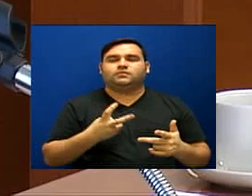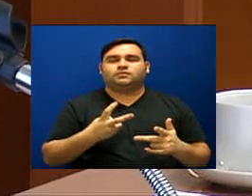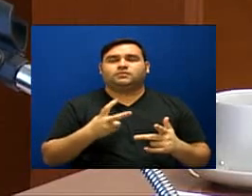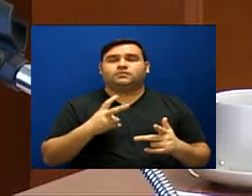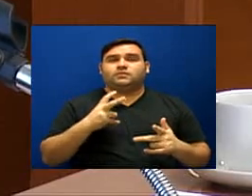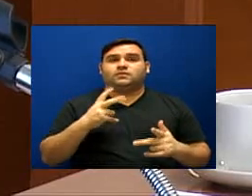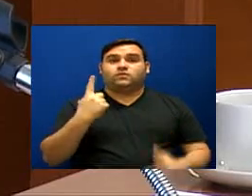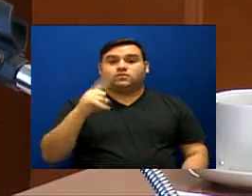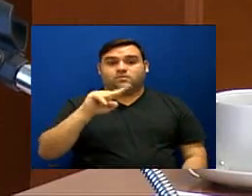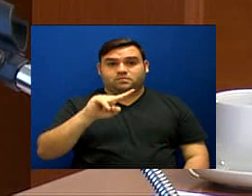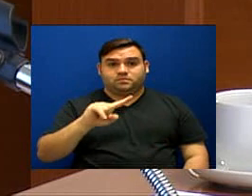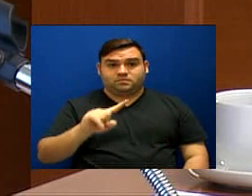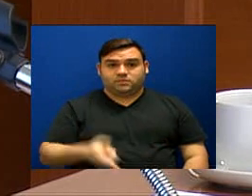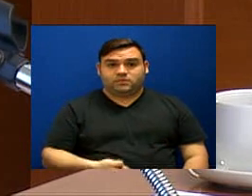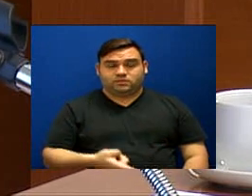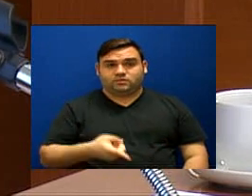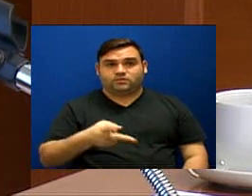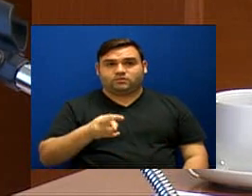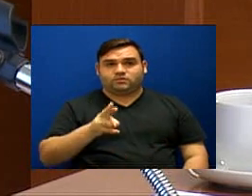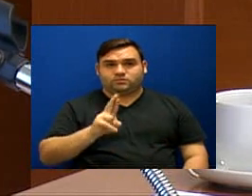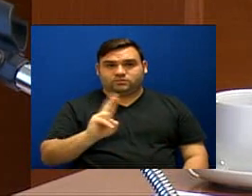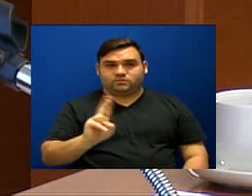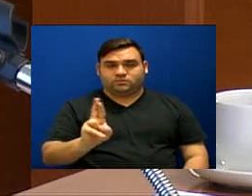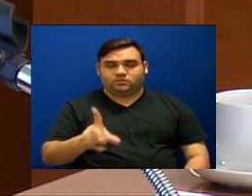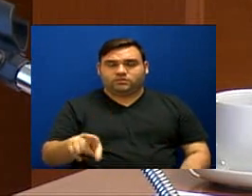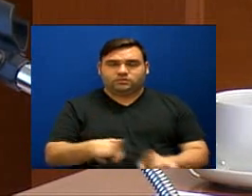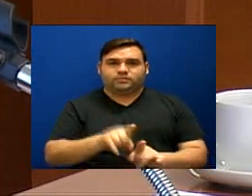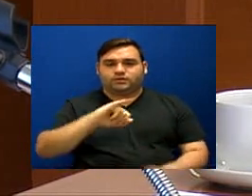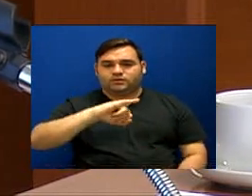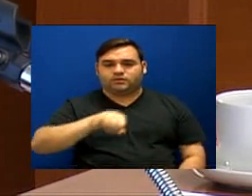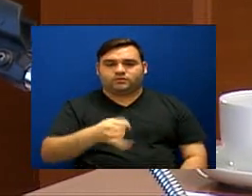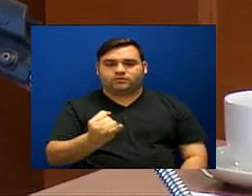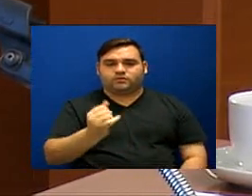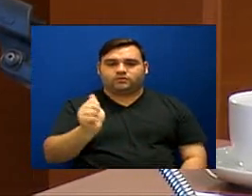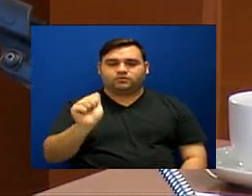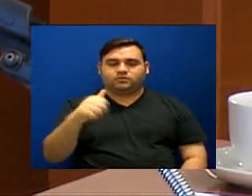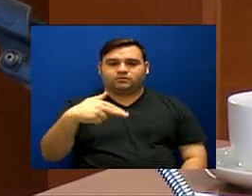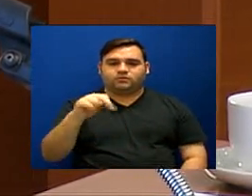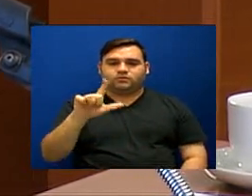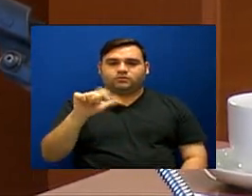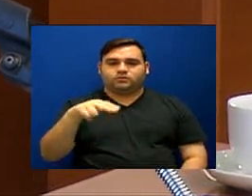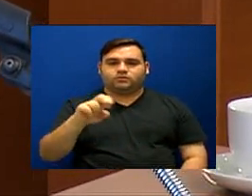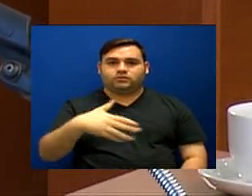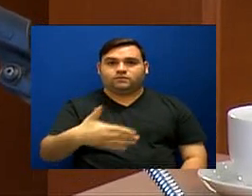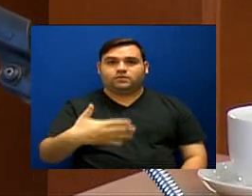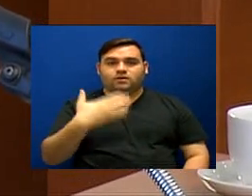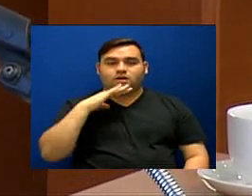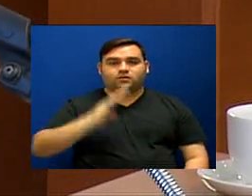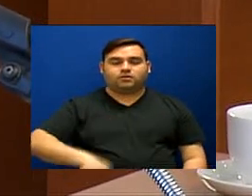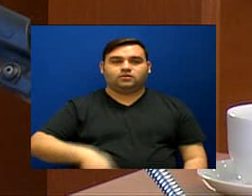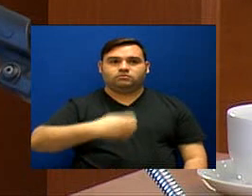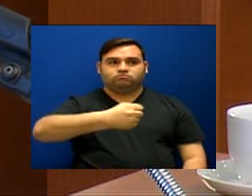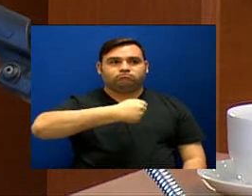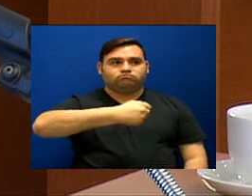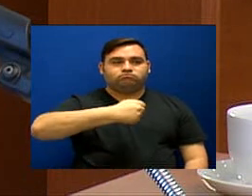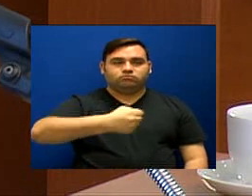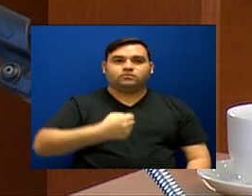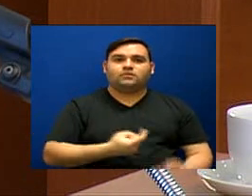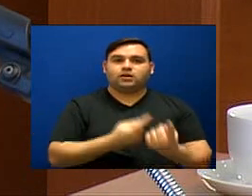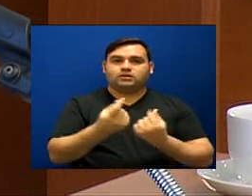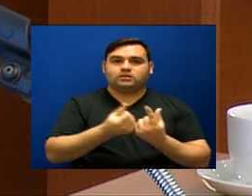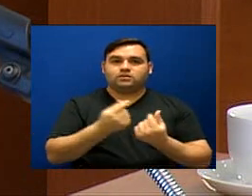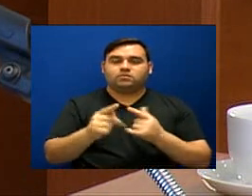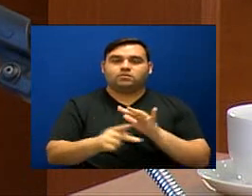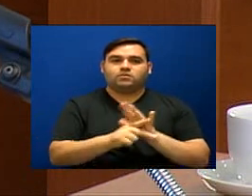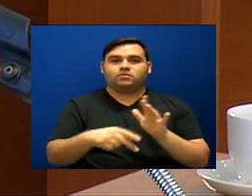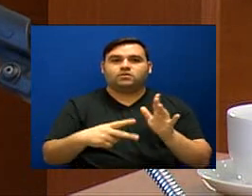É R$1 milhão, inclusive a Jaqueline vai fazer uma coletiva agora à tarde, de verba,